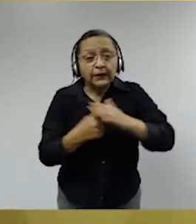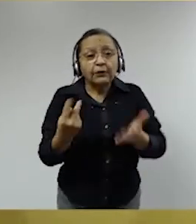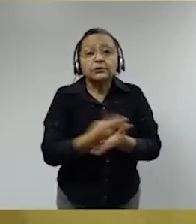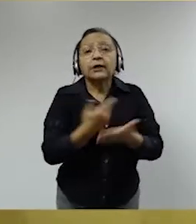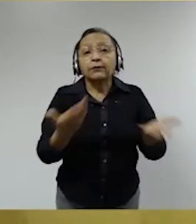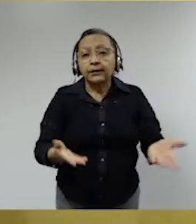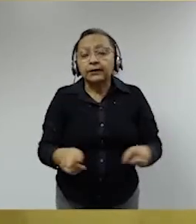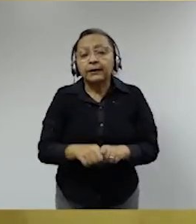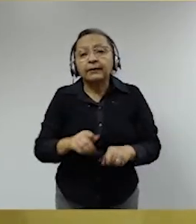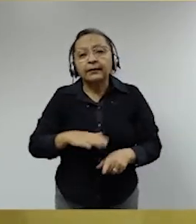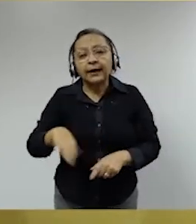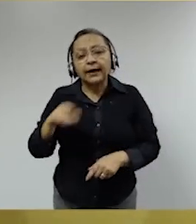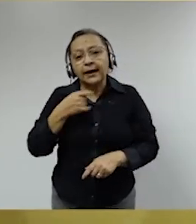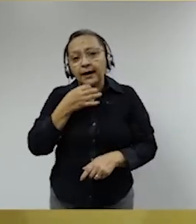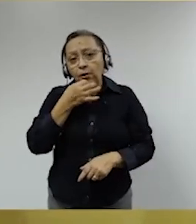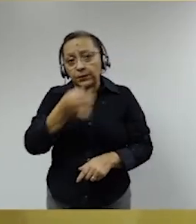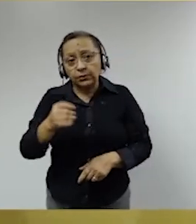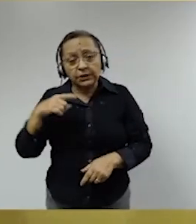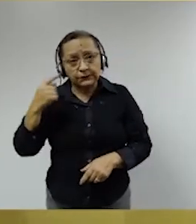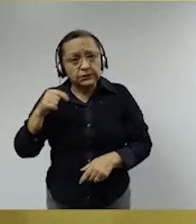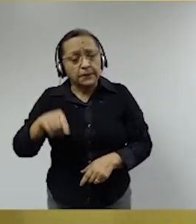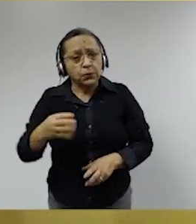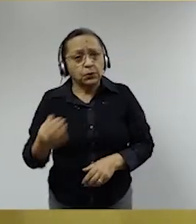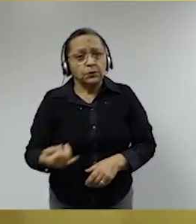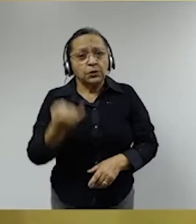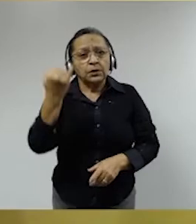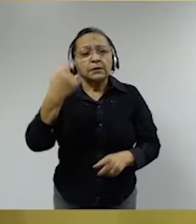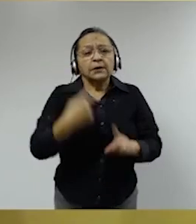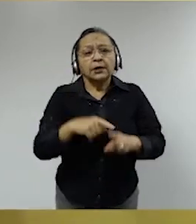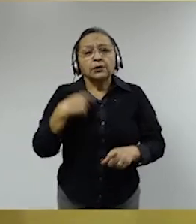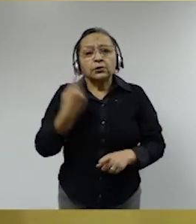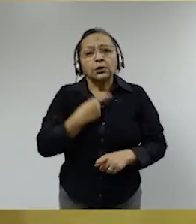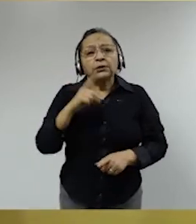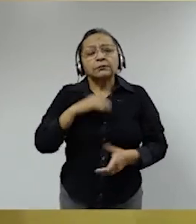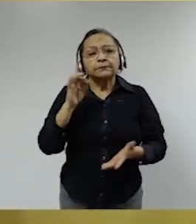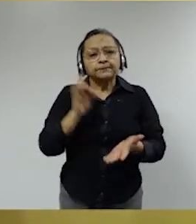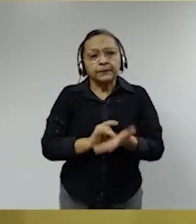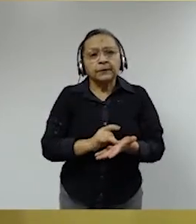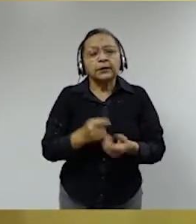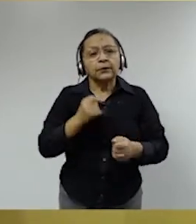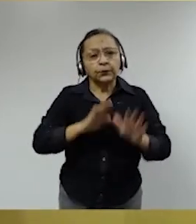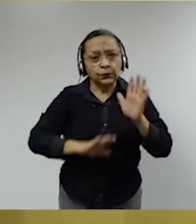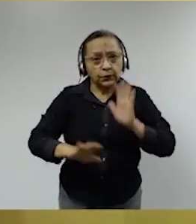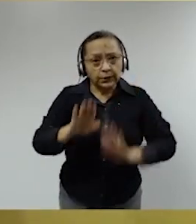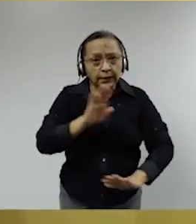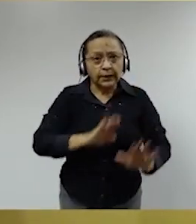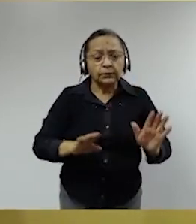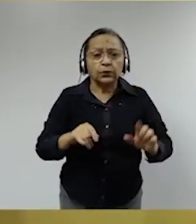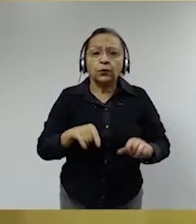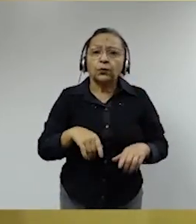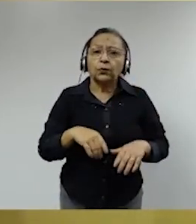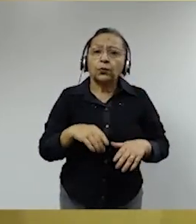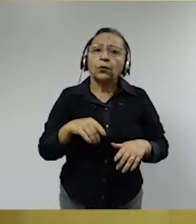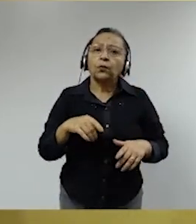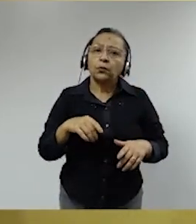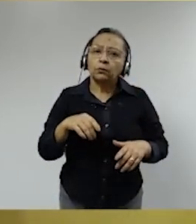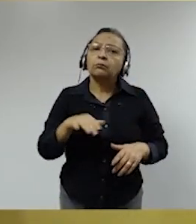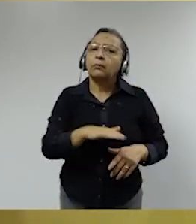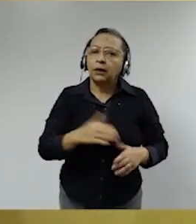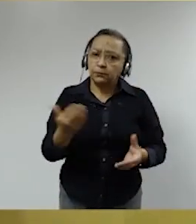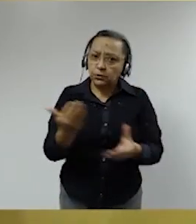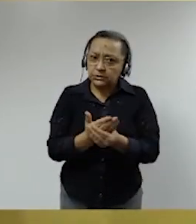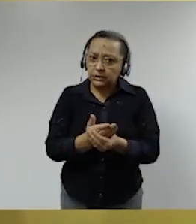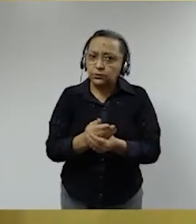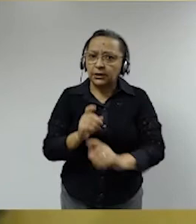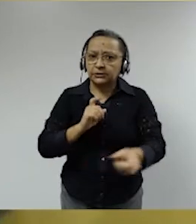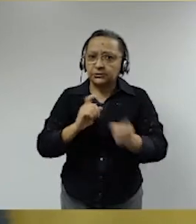vista da advocacia, isso é muito importante, né? Porque a gente tem efetivamente que tomar todos os cuidados quando a gente está falando de processo administrativo